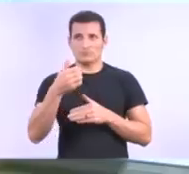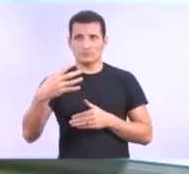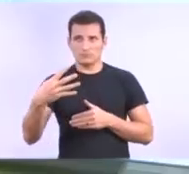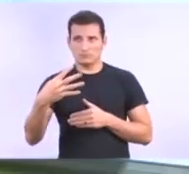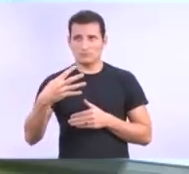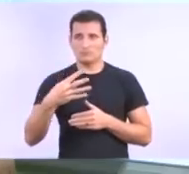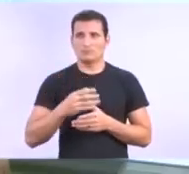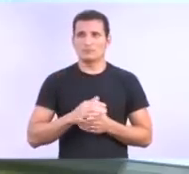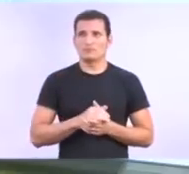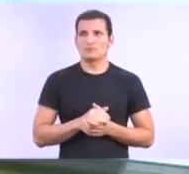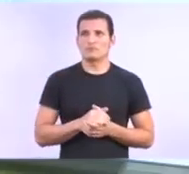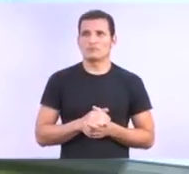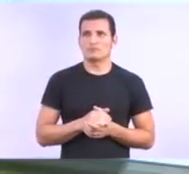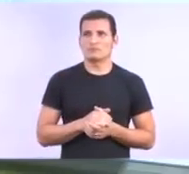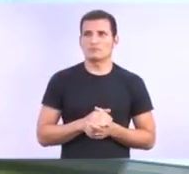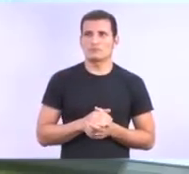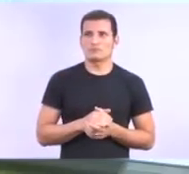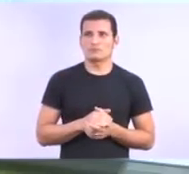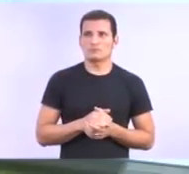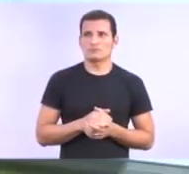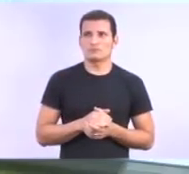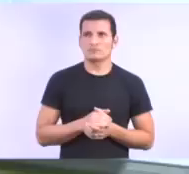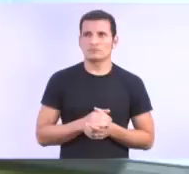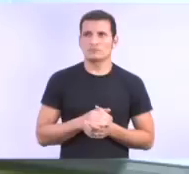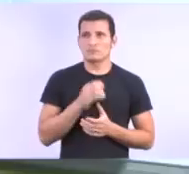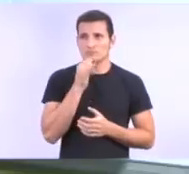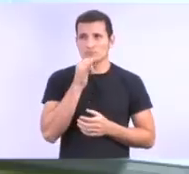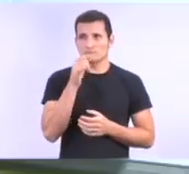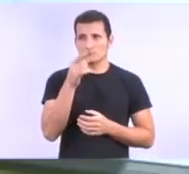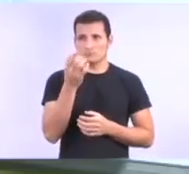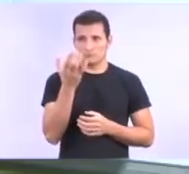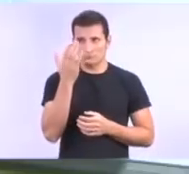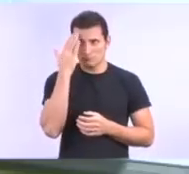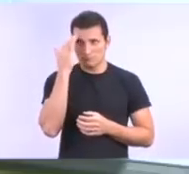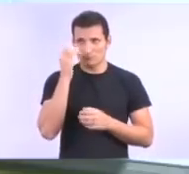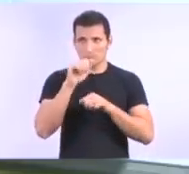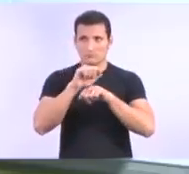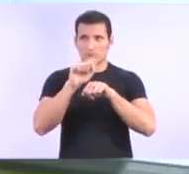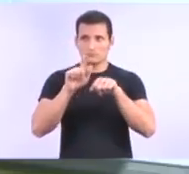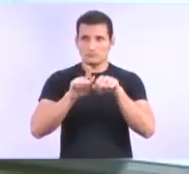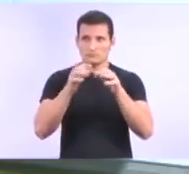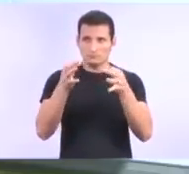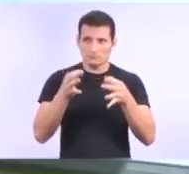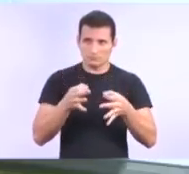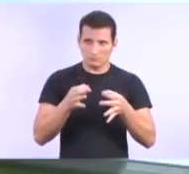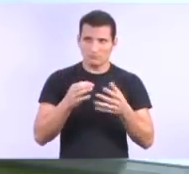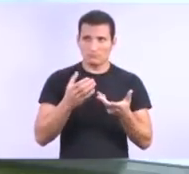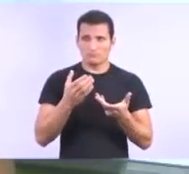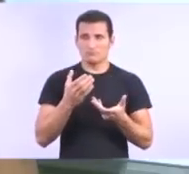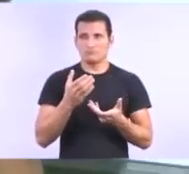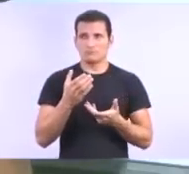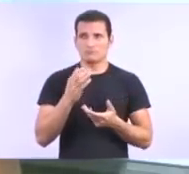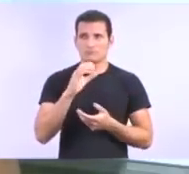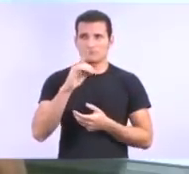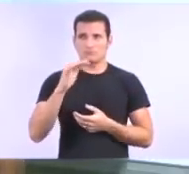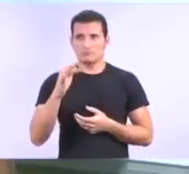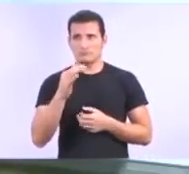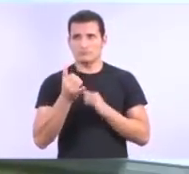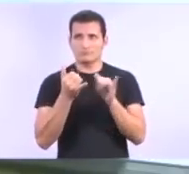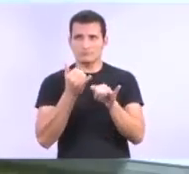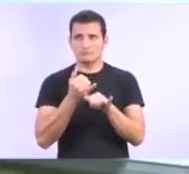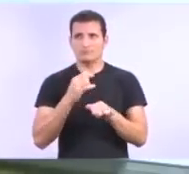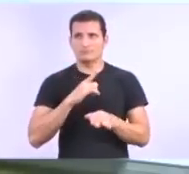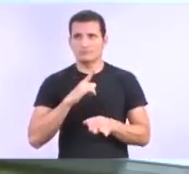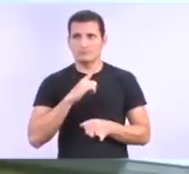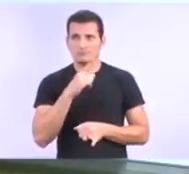saber o algoritmo correto para cálculo CPF, a internet está aí à nossa disposição,